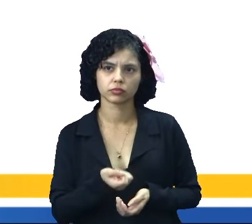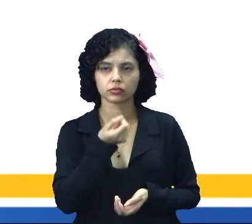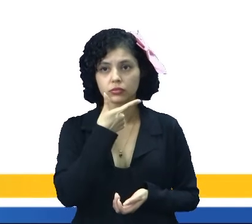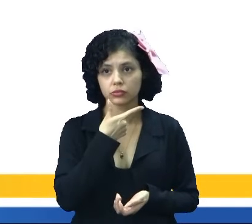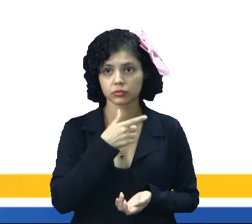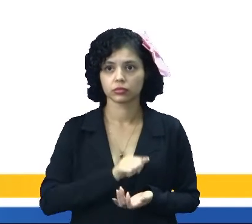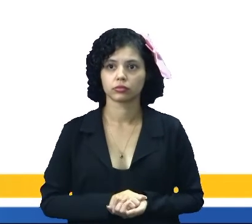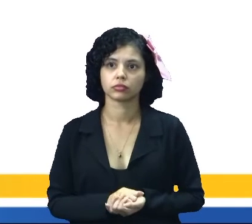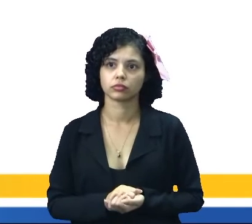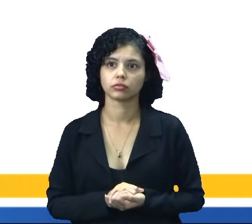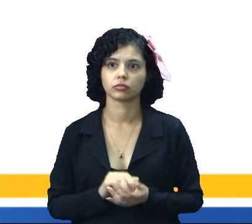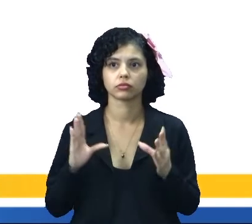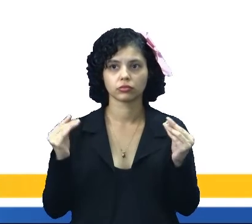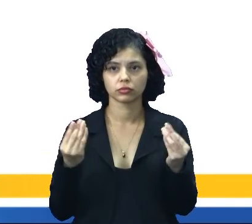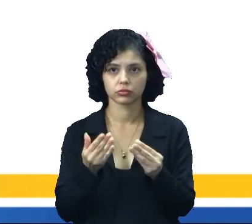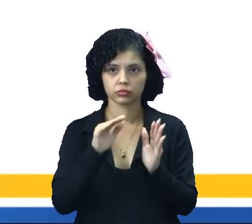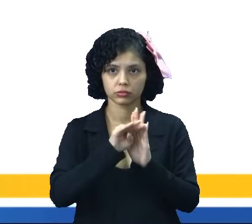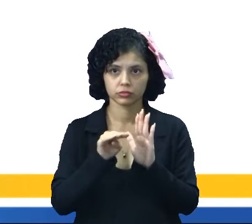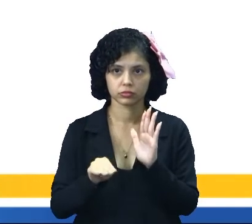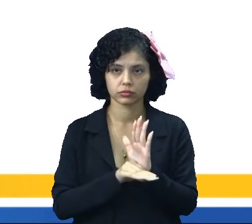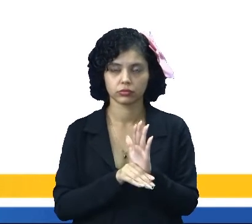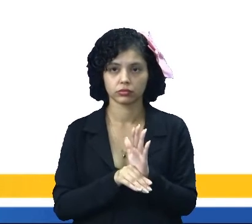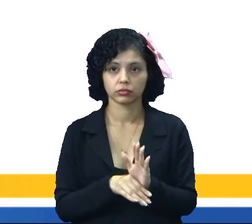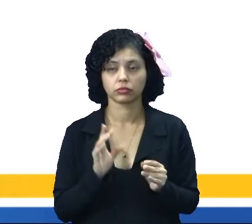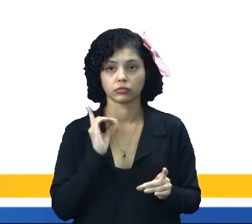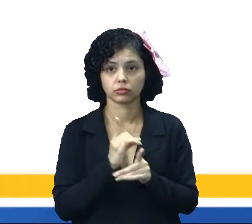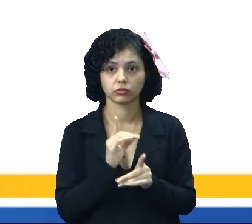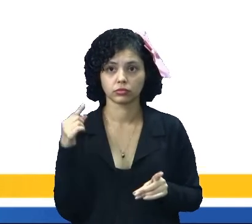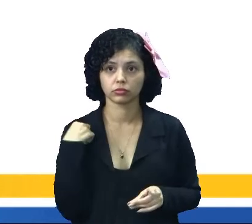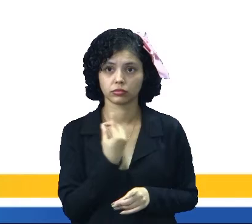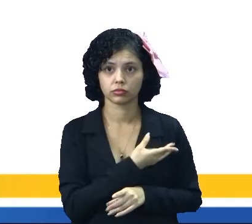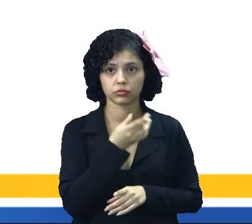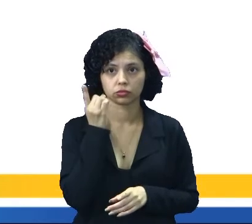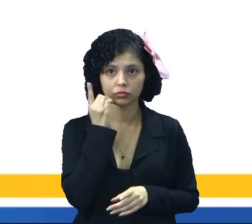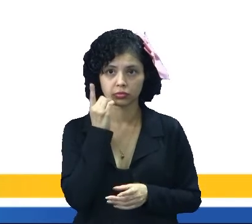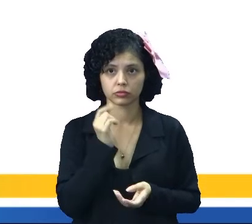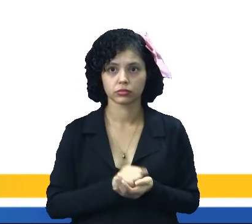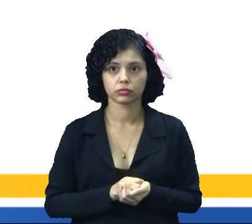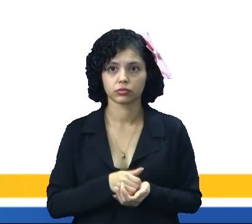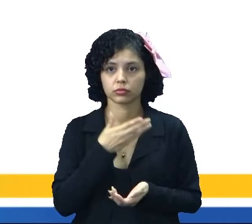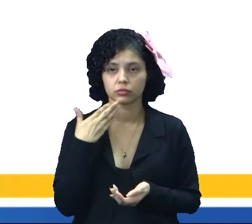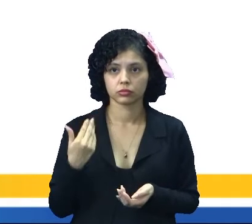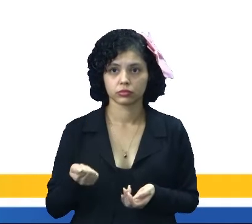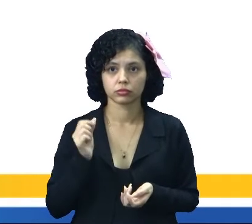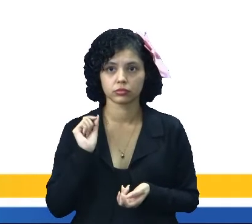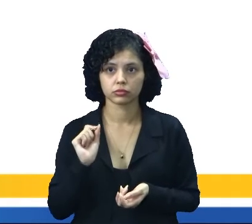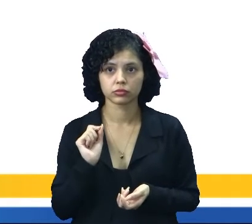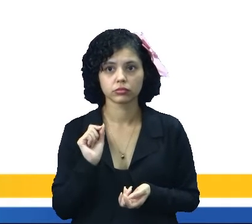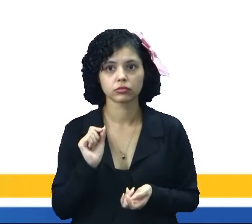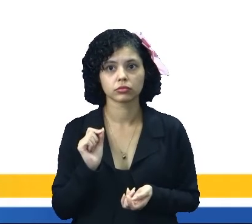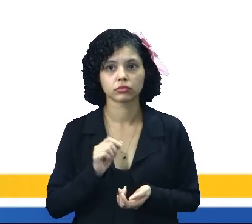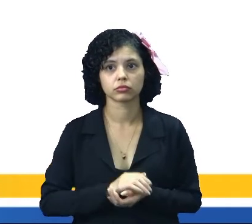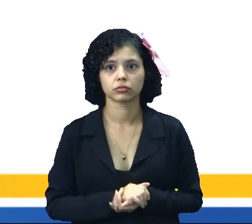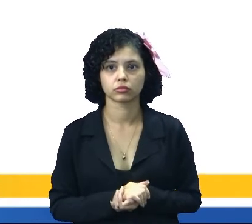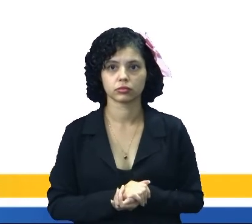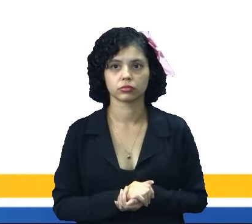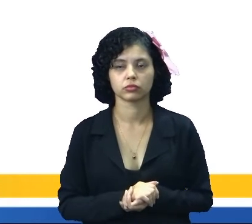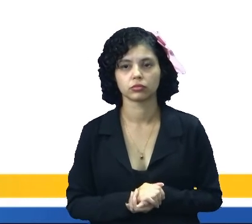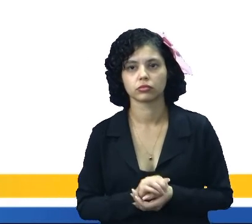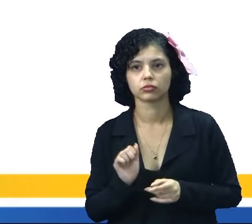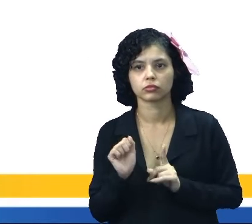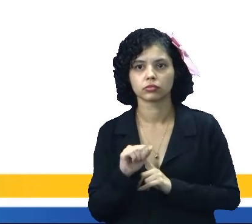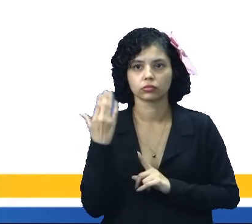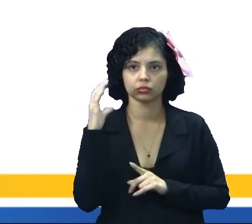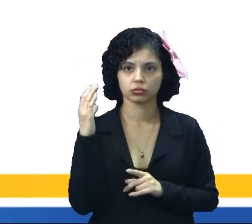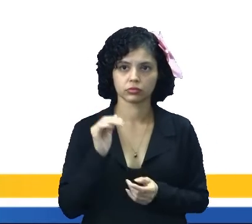ingerir um antiácido. Das substâncias abaixo encontradas em nosso cotidiano, a mais indicada para combater a acidez é: letra